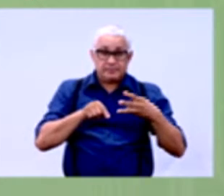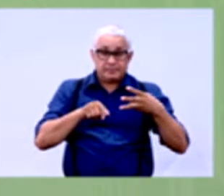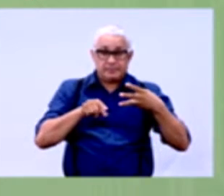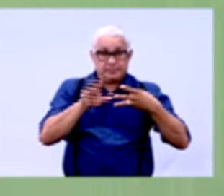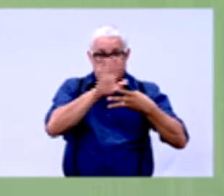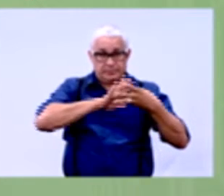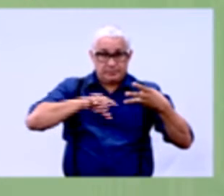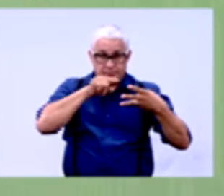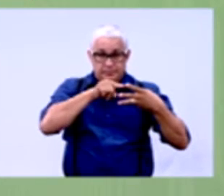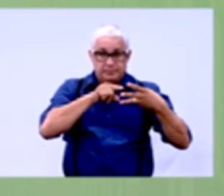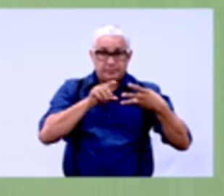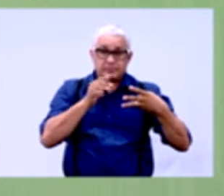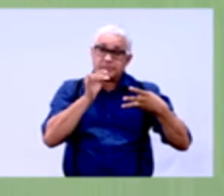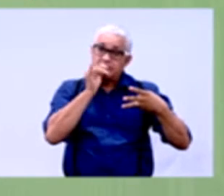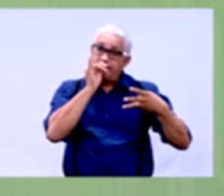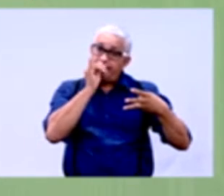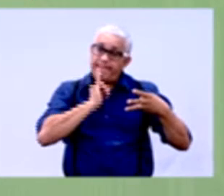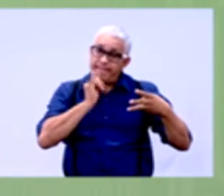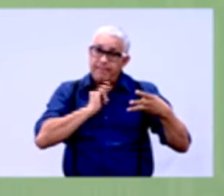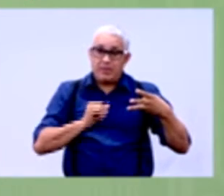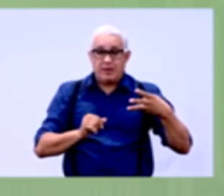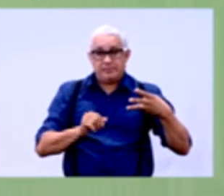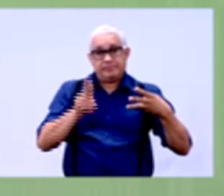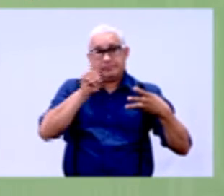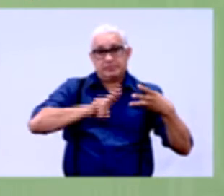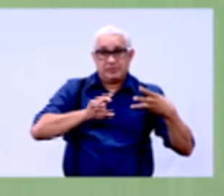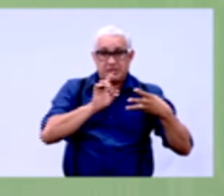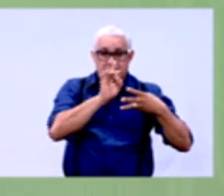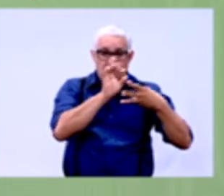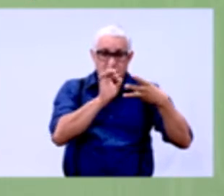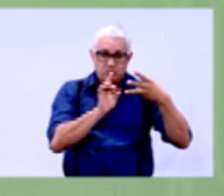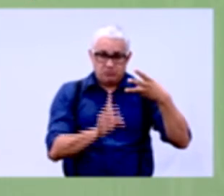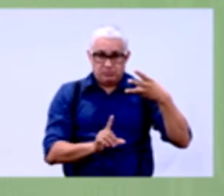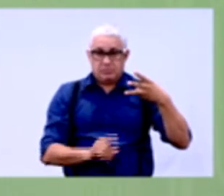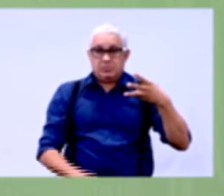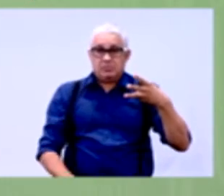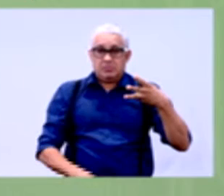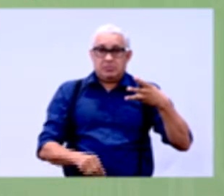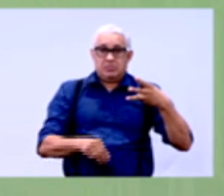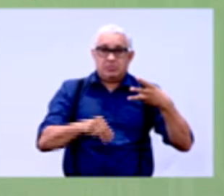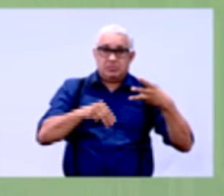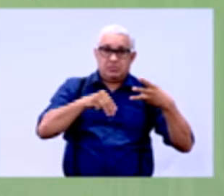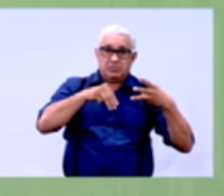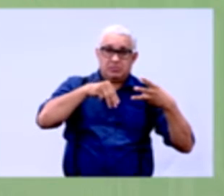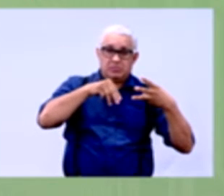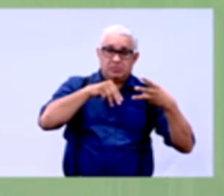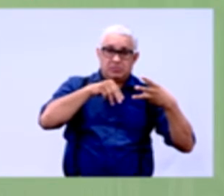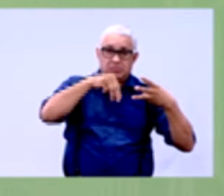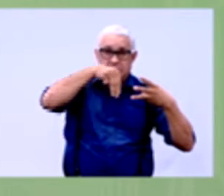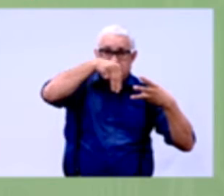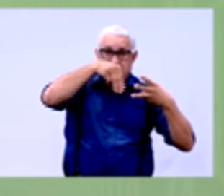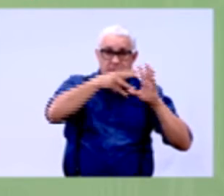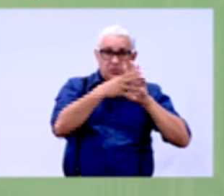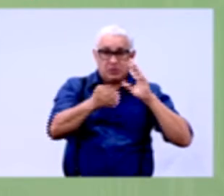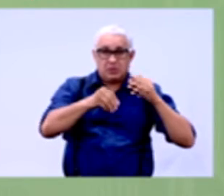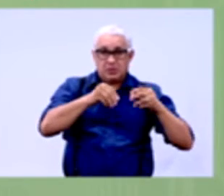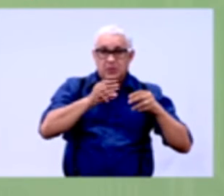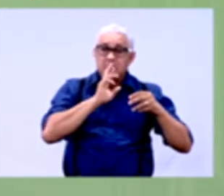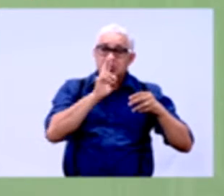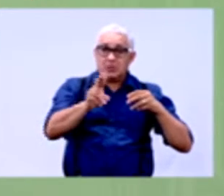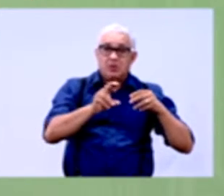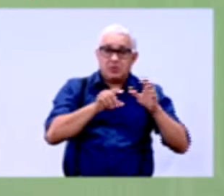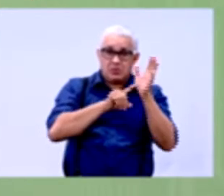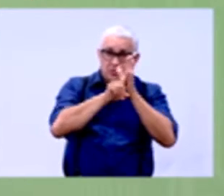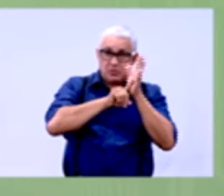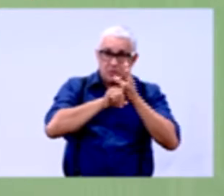exemplificamos aqui uma utilidade para cada uma das camadas. Então, o modelo, responder às consultas, visão,